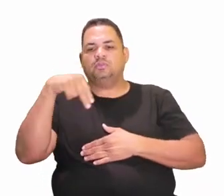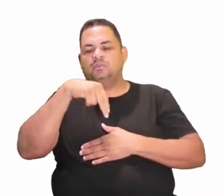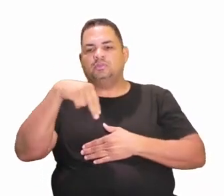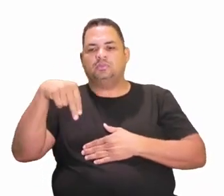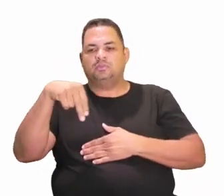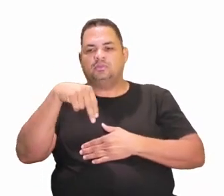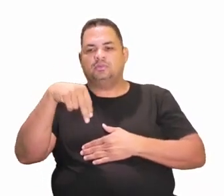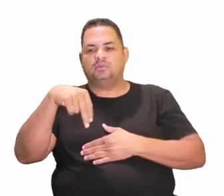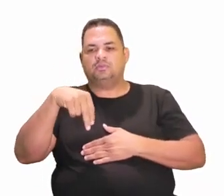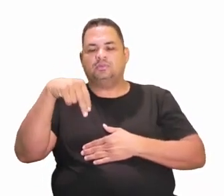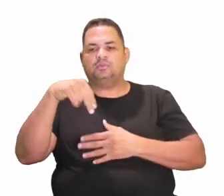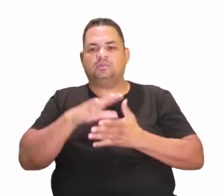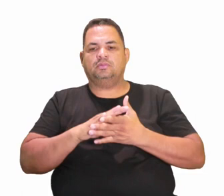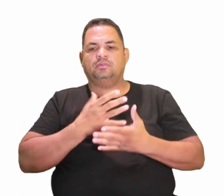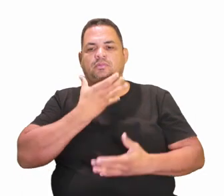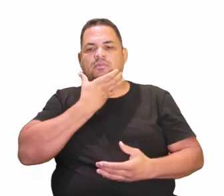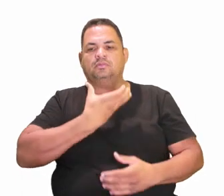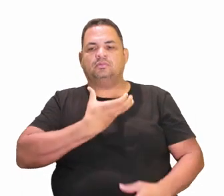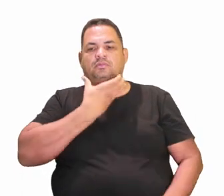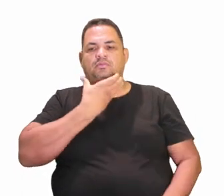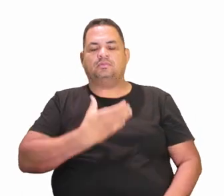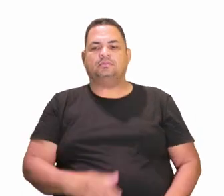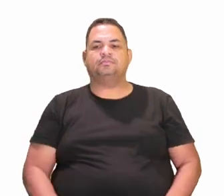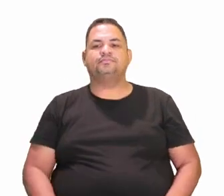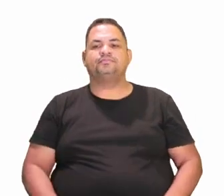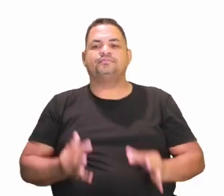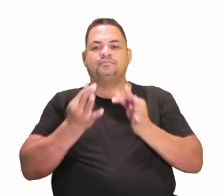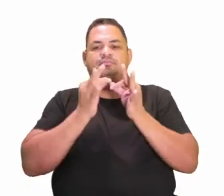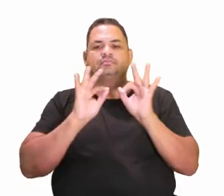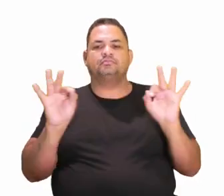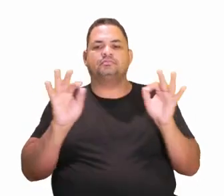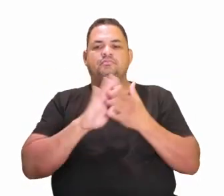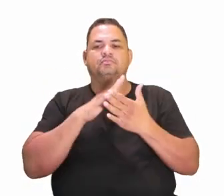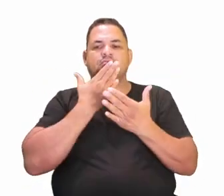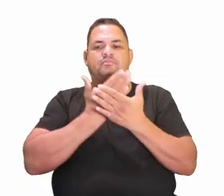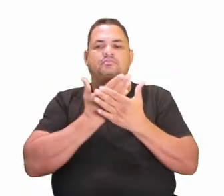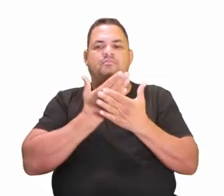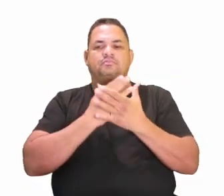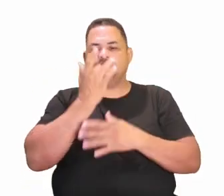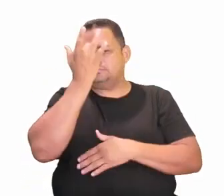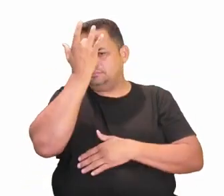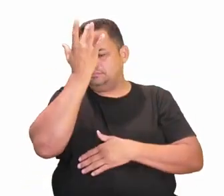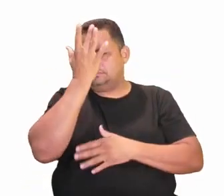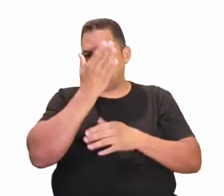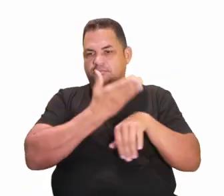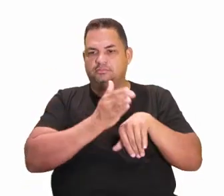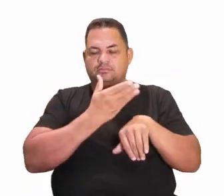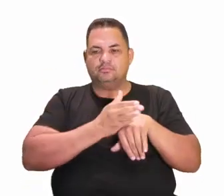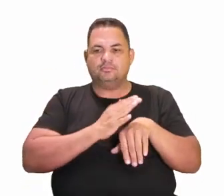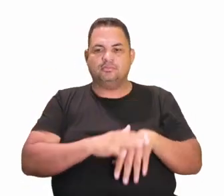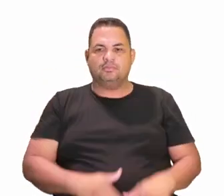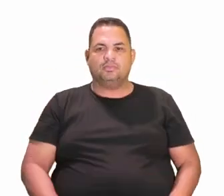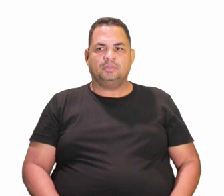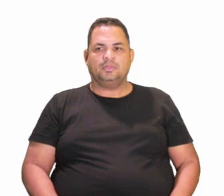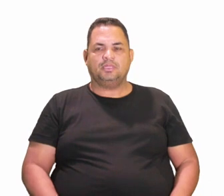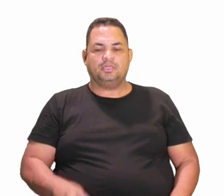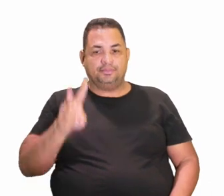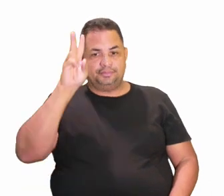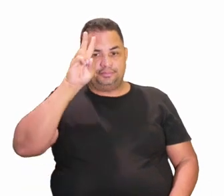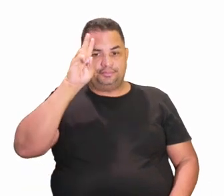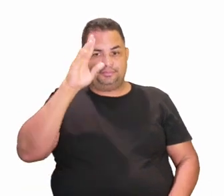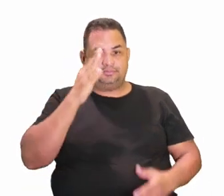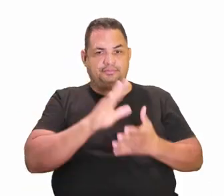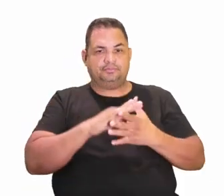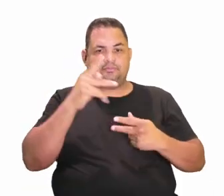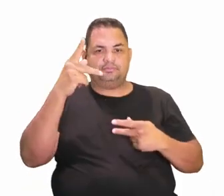November e December. Muito simples, a nossa aula foi bem fácil, bem prático. Então lembra bem dessa questão